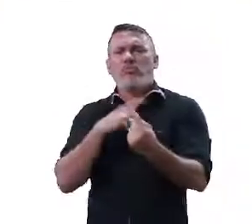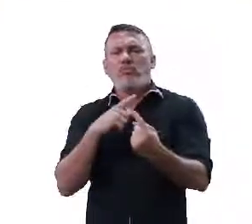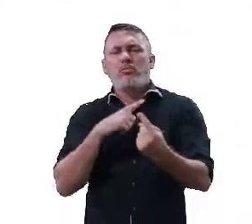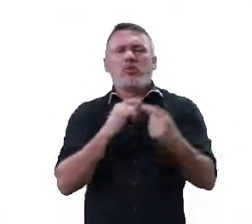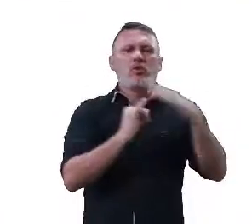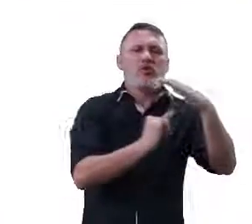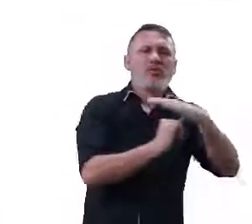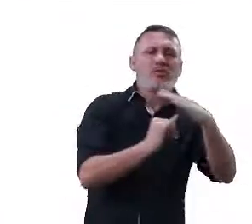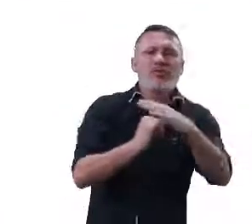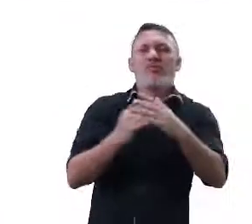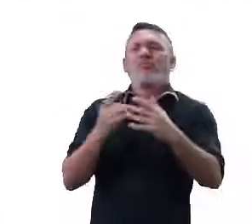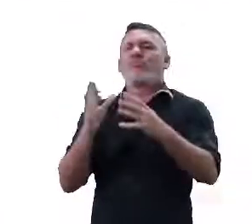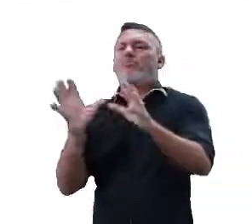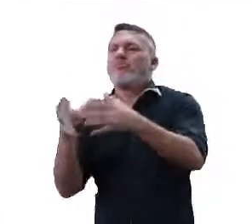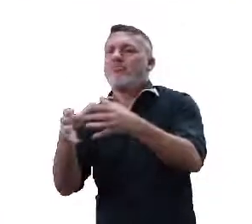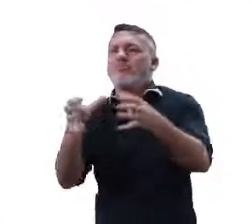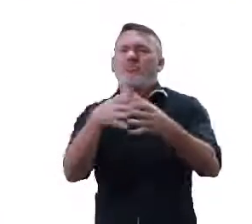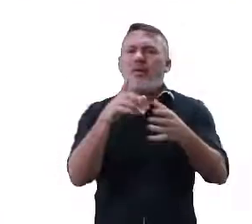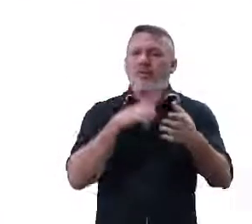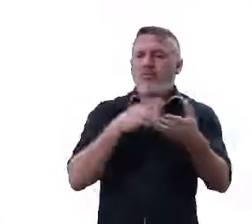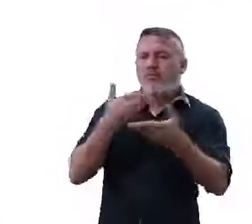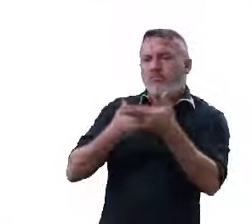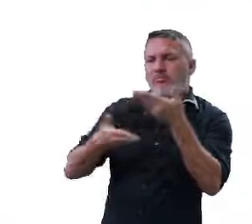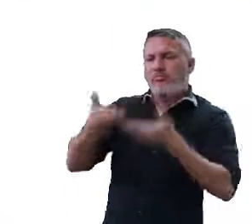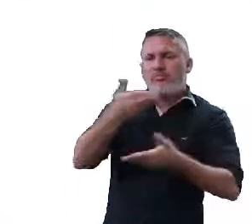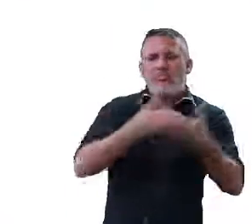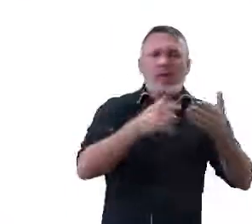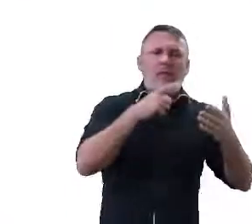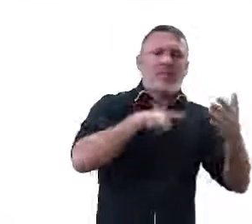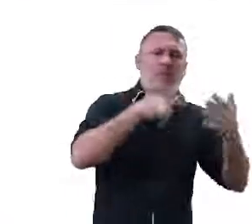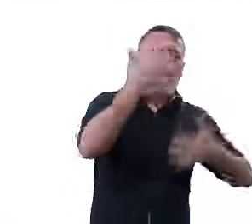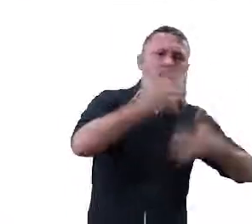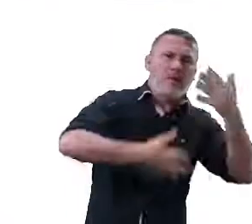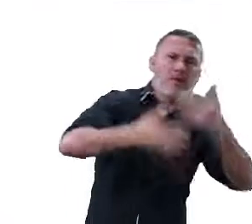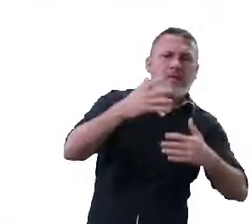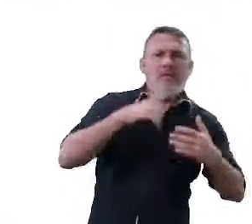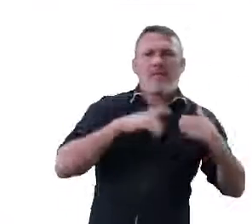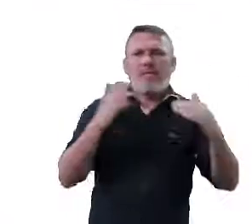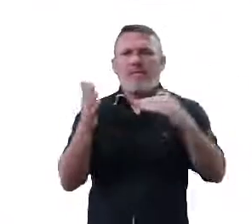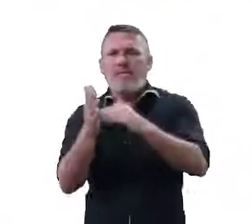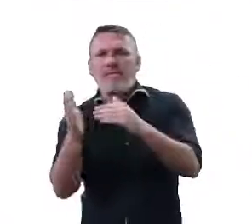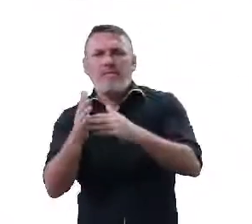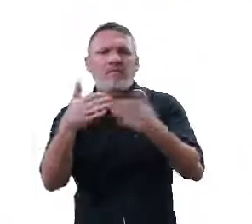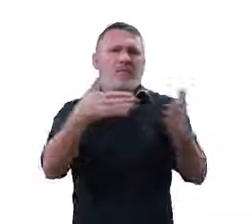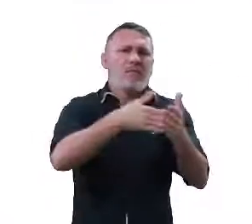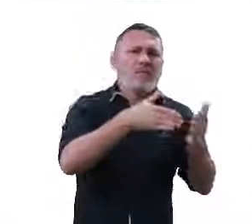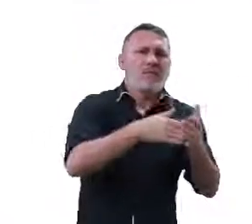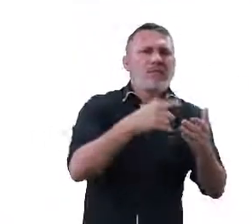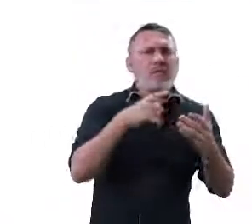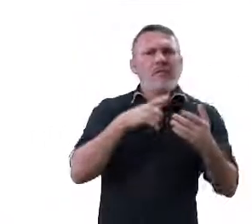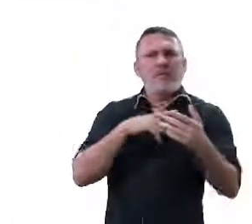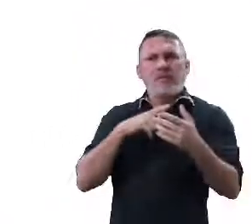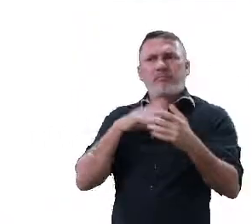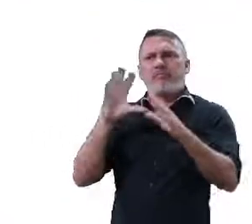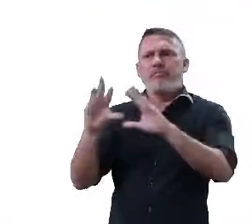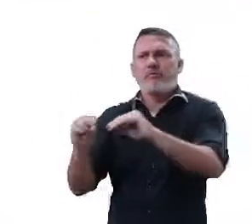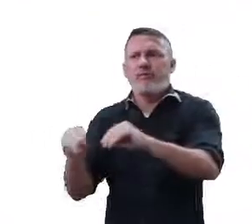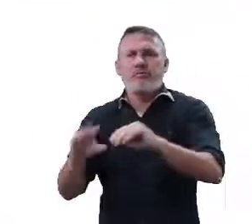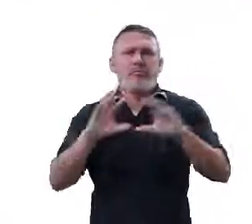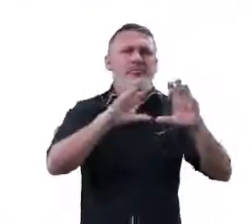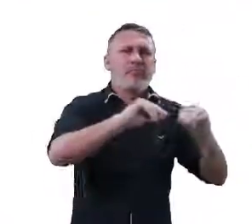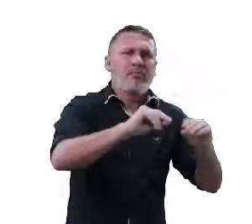que reúne um grupo de indivíduos que interfere de maior ou menor grau na vida